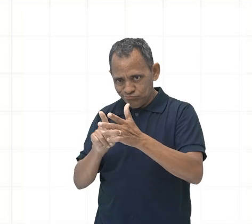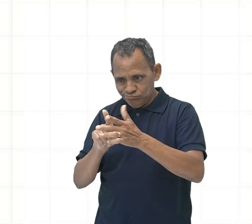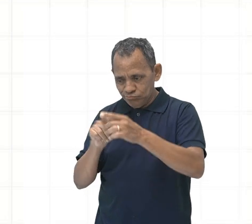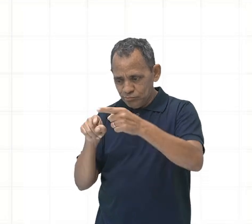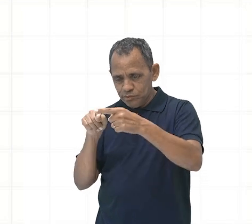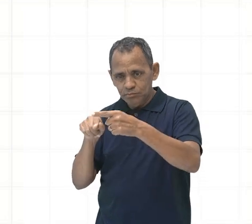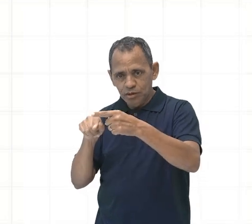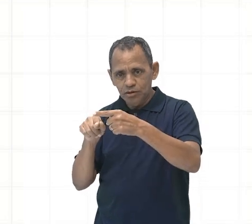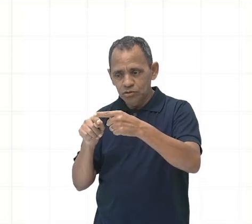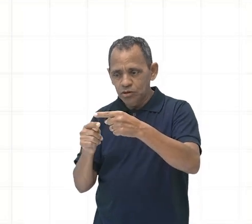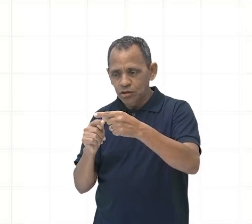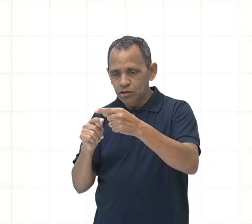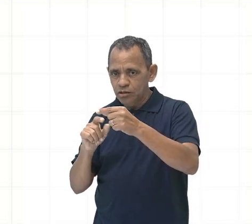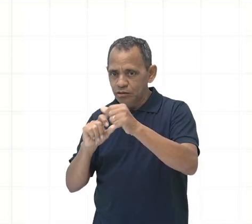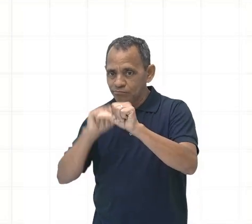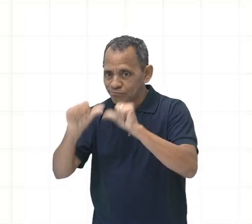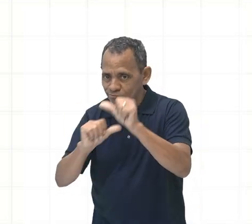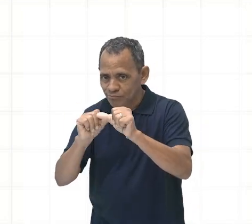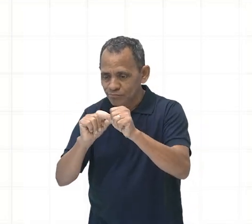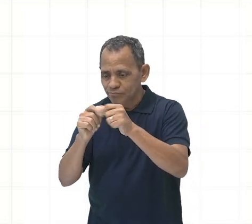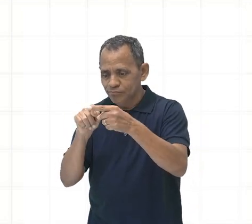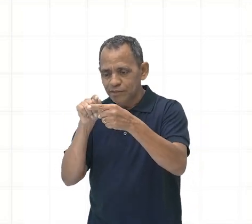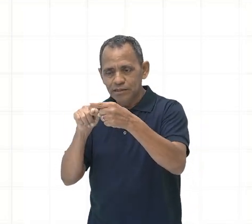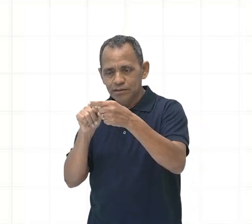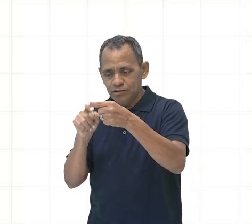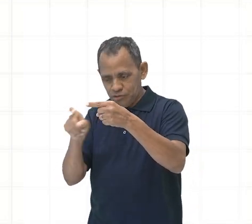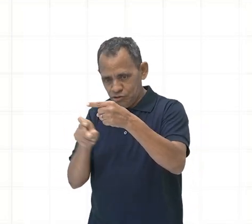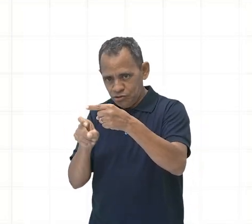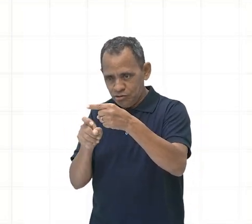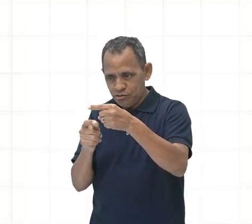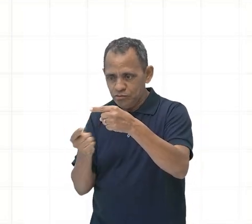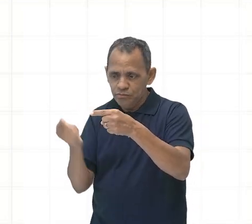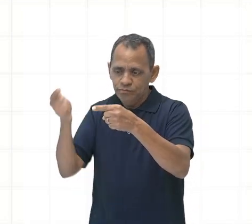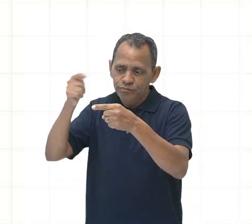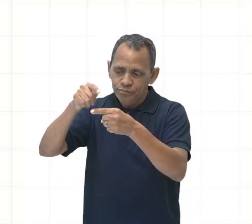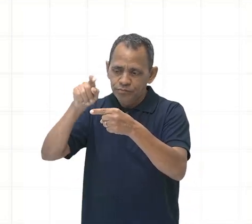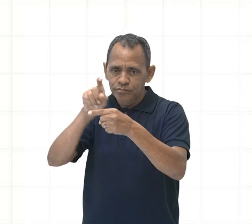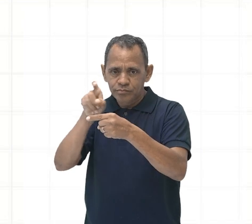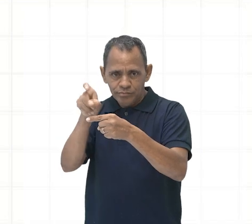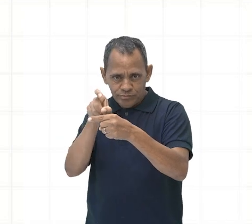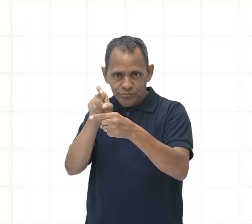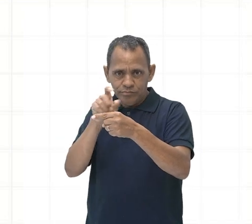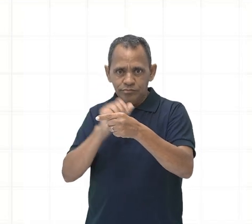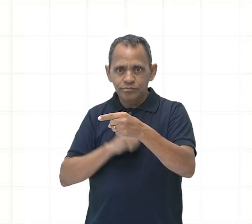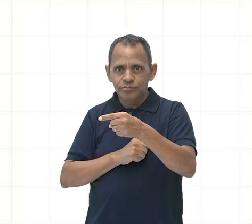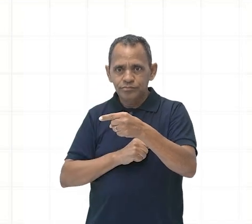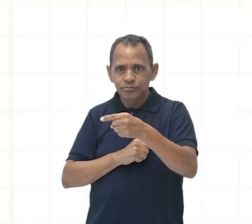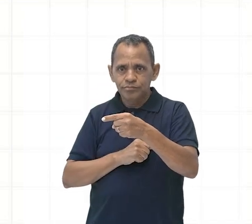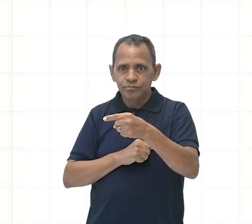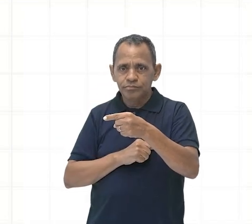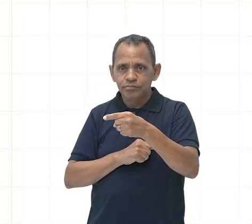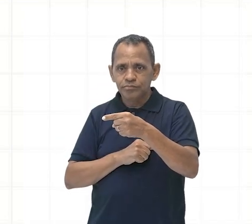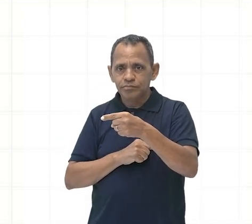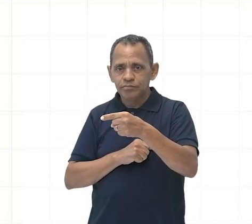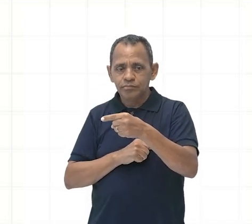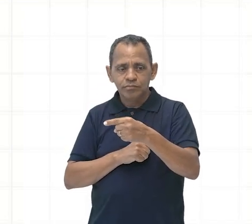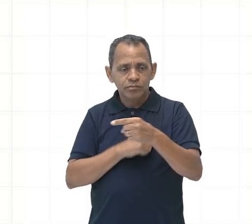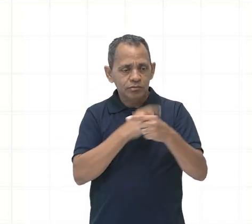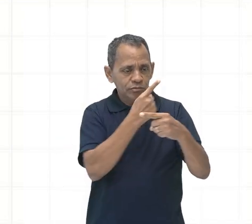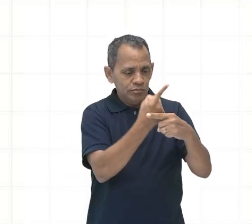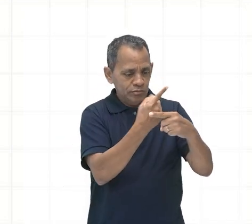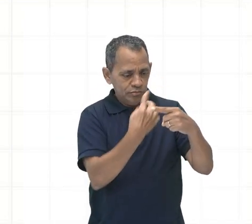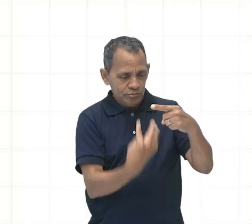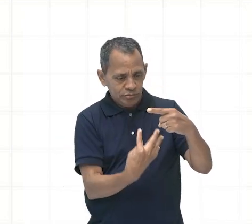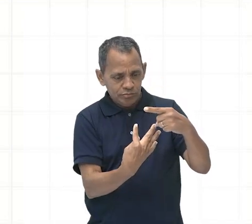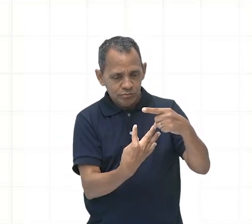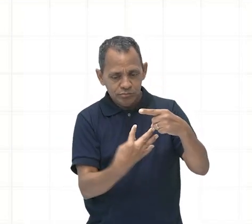essa razão que tem o x. Invertendo essa razão, nós temos o seguinte, ó. 1 está para 4,